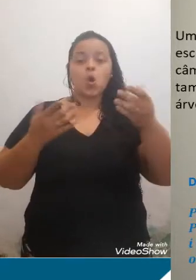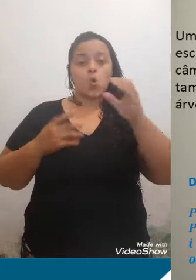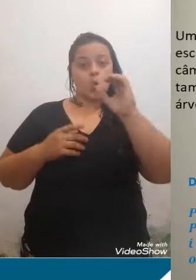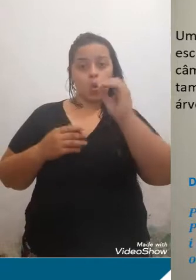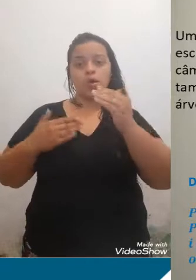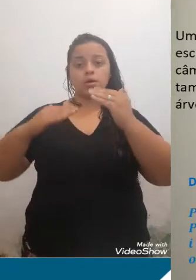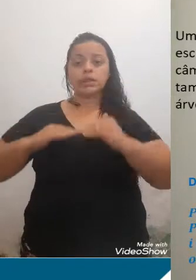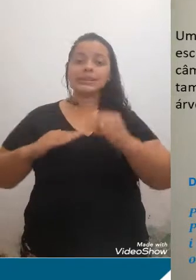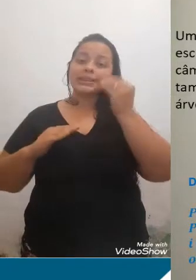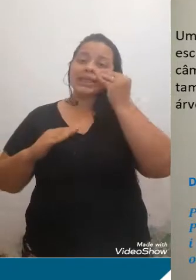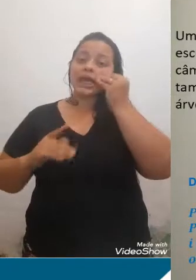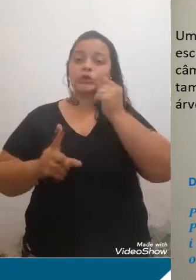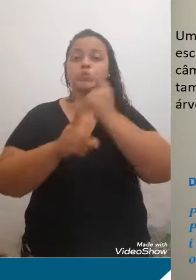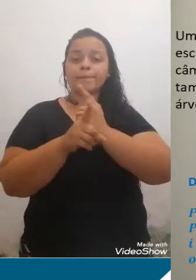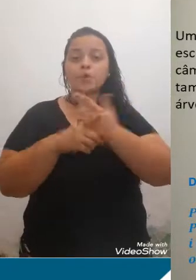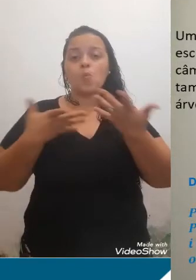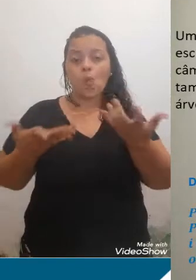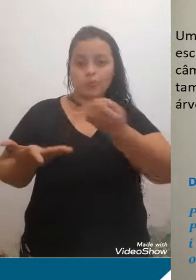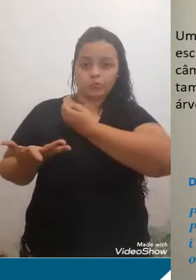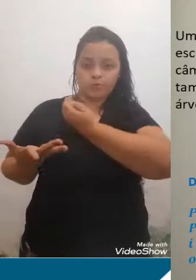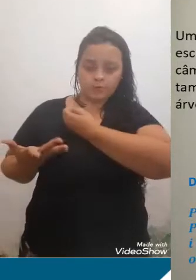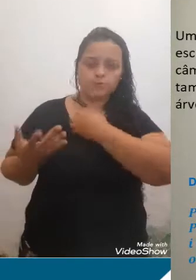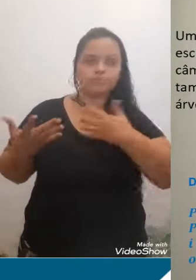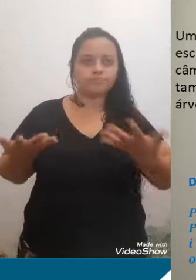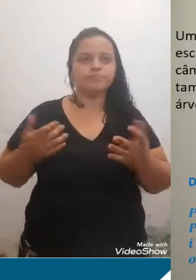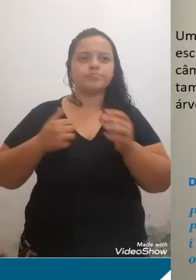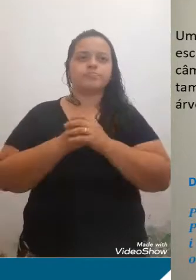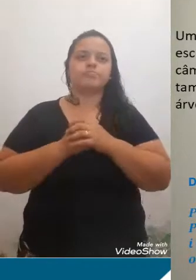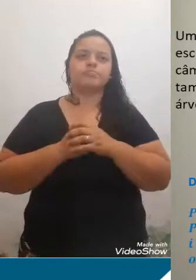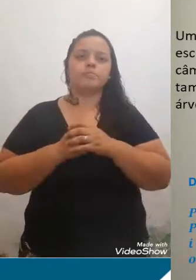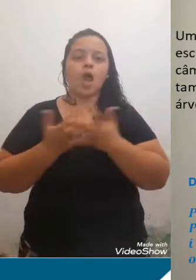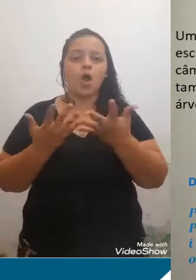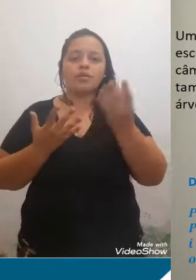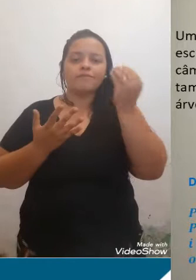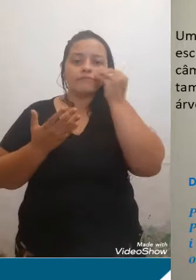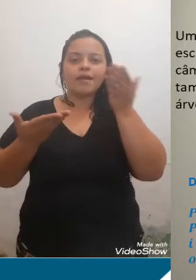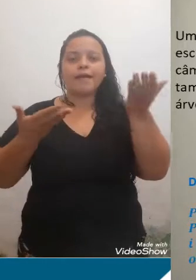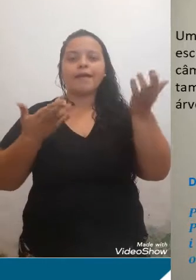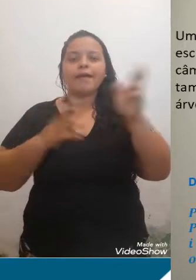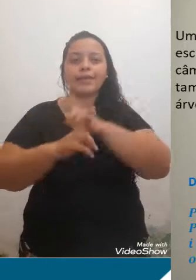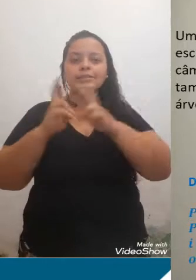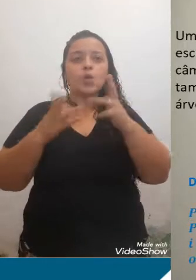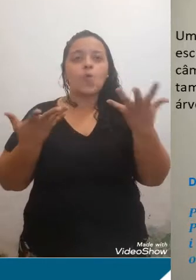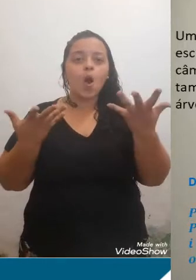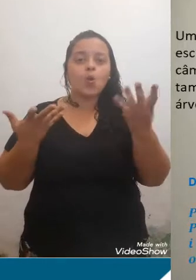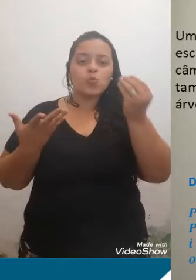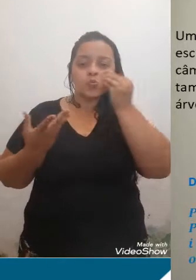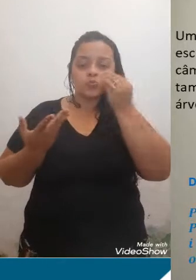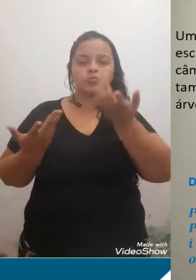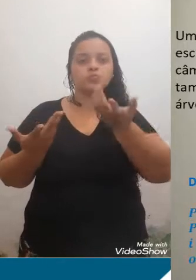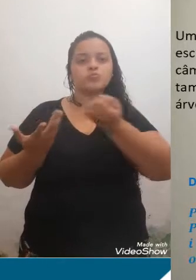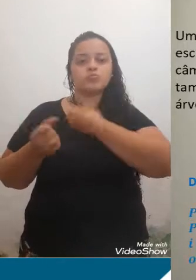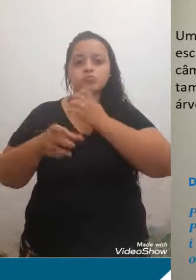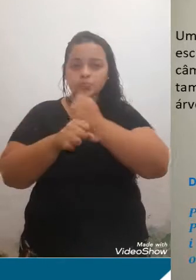para descobrir. Então, a gente usa a relação, né, de proporção entre as